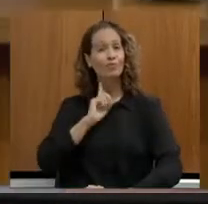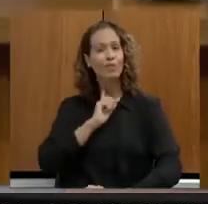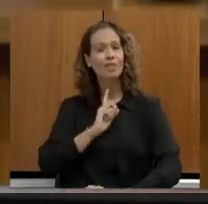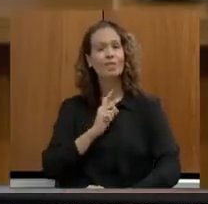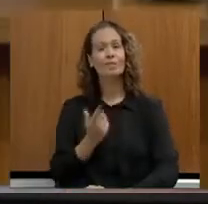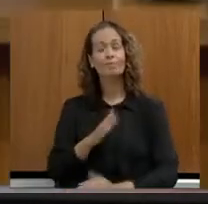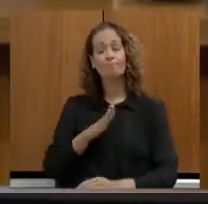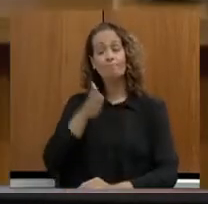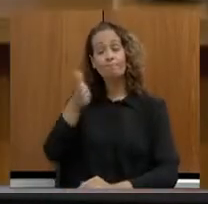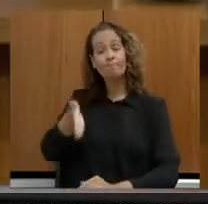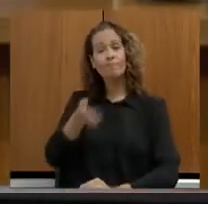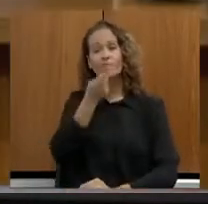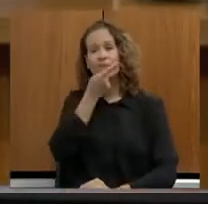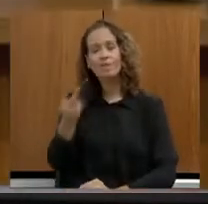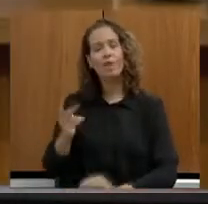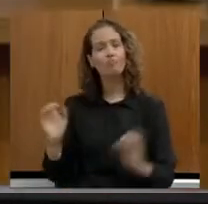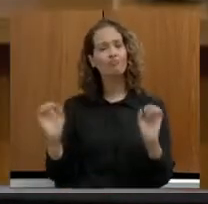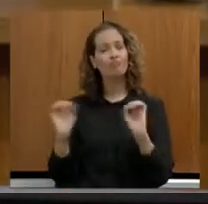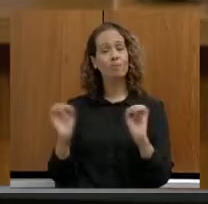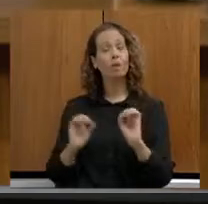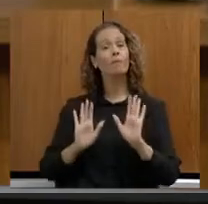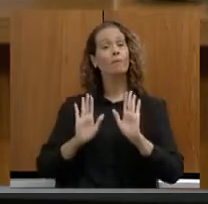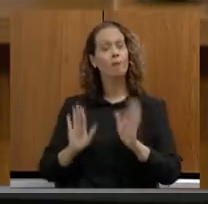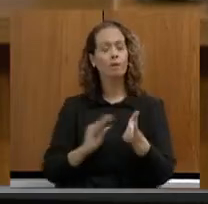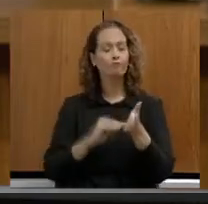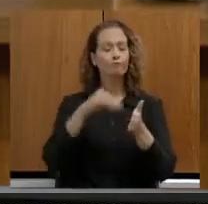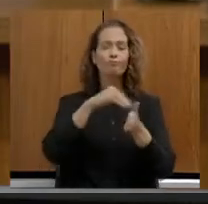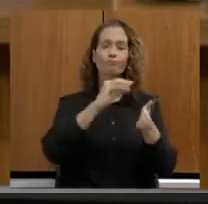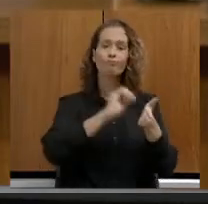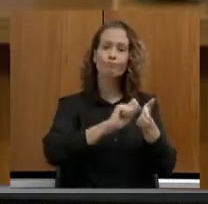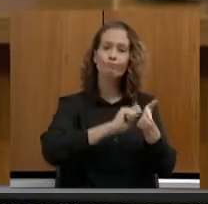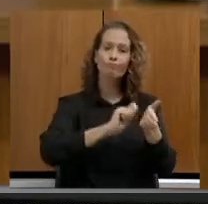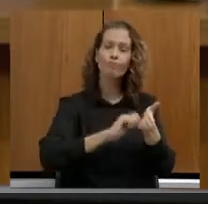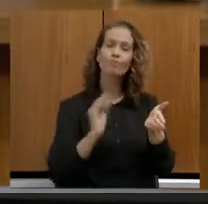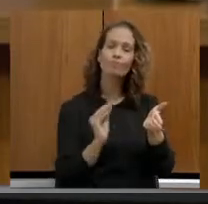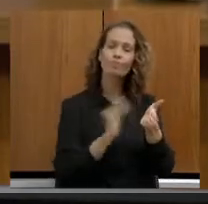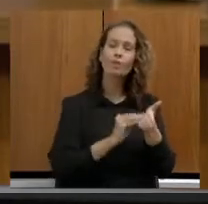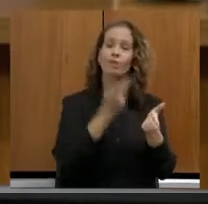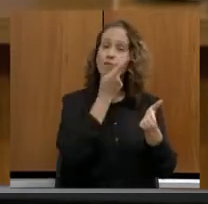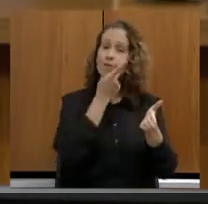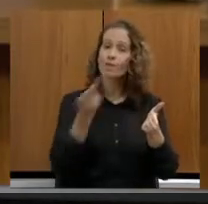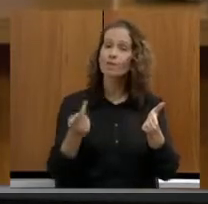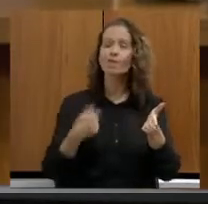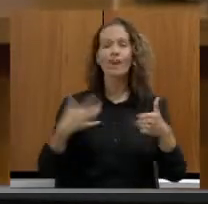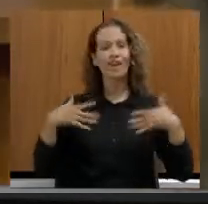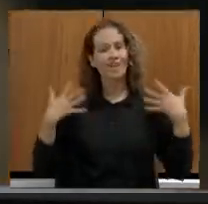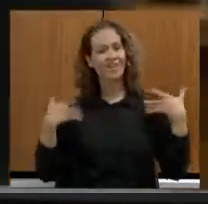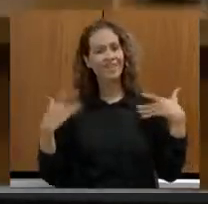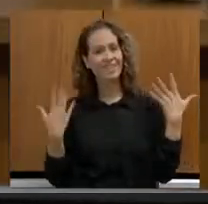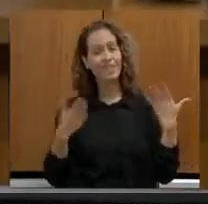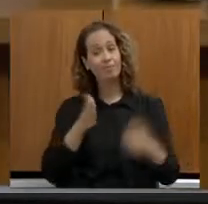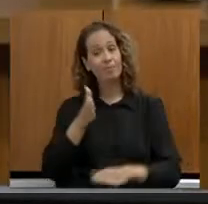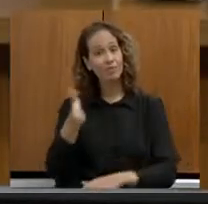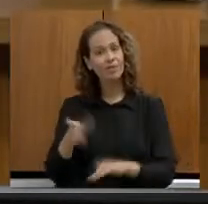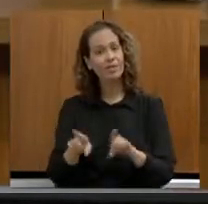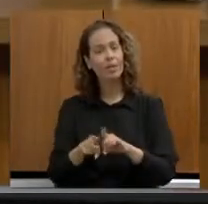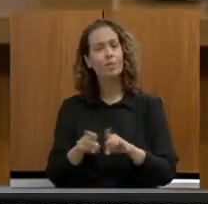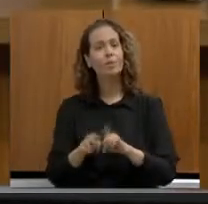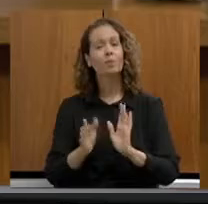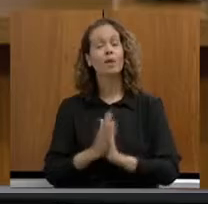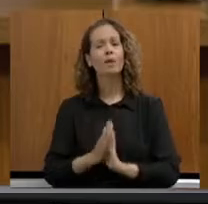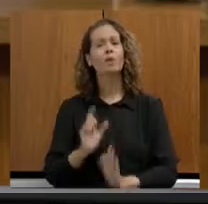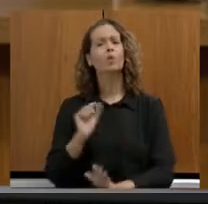mas vou botar no meu no meu calendário de visitas e voltei a alegria de eu estou pagando minhas